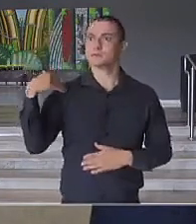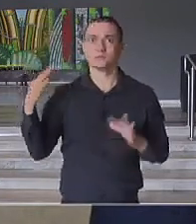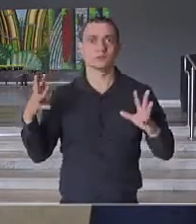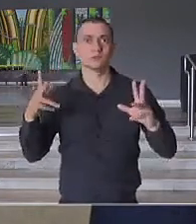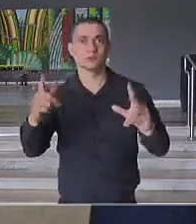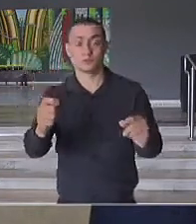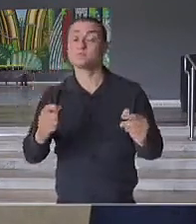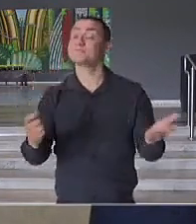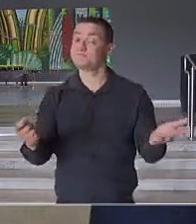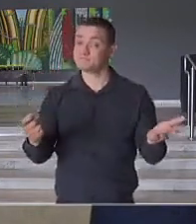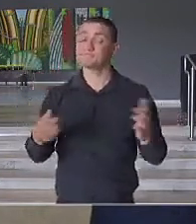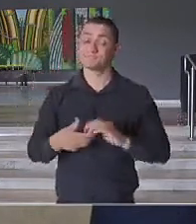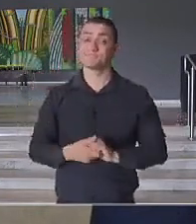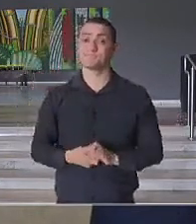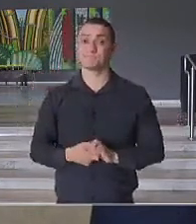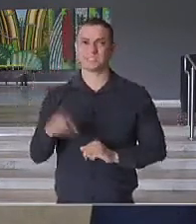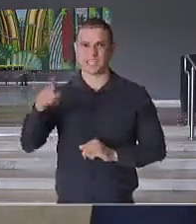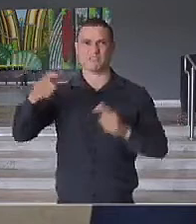houve